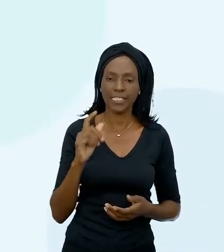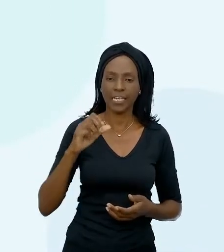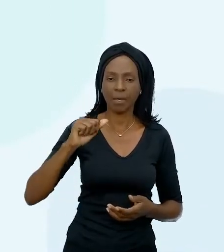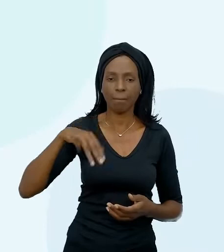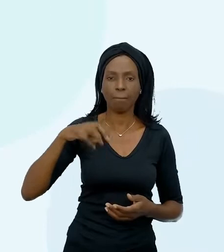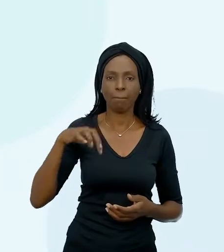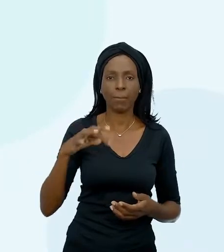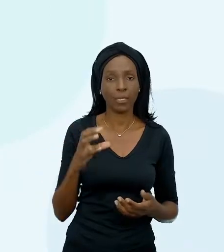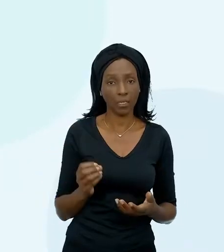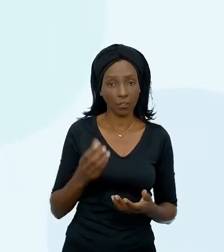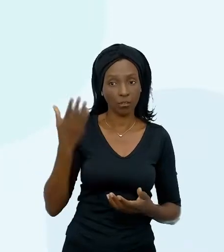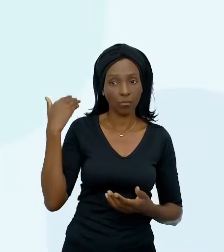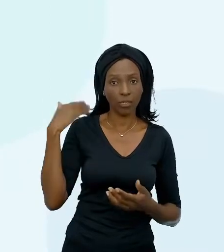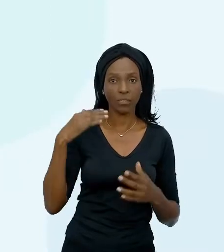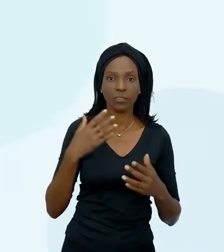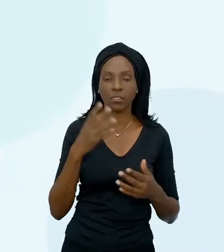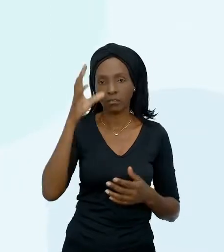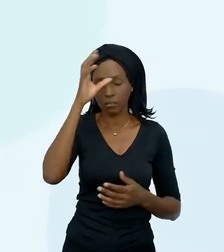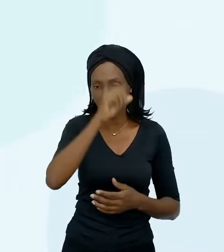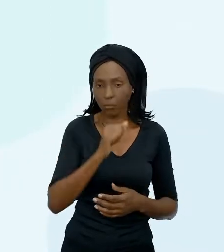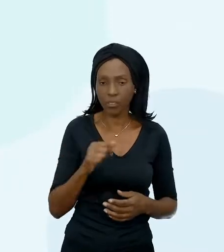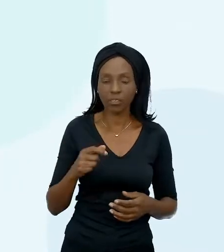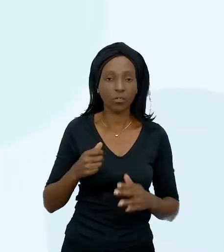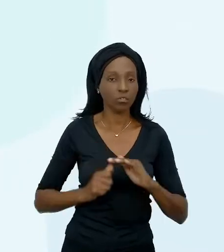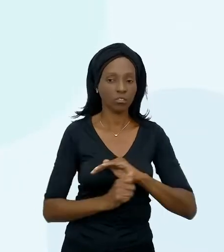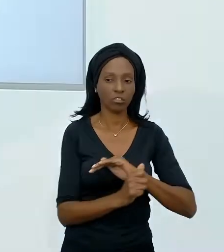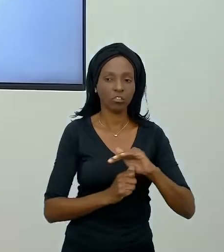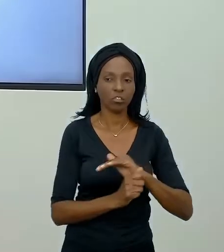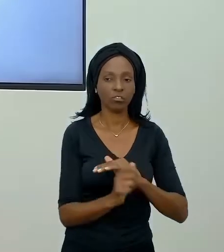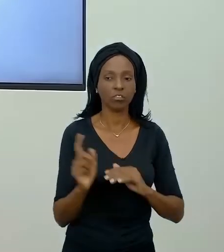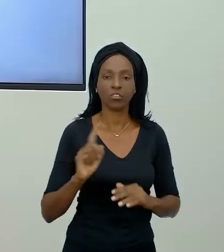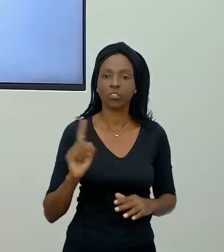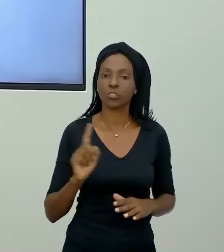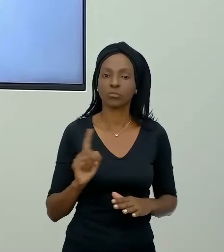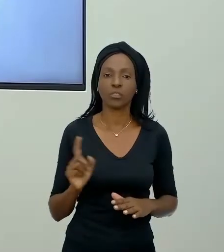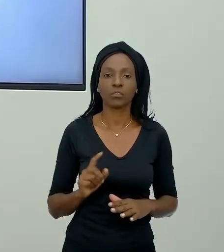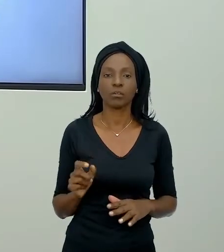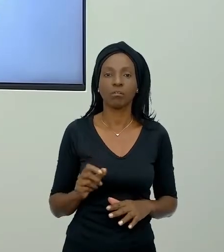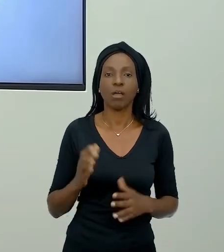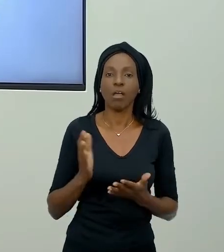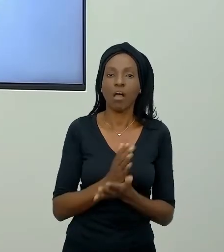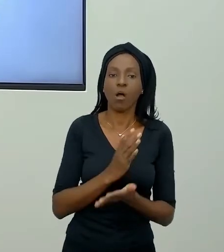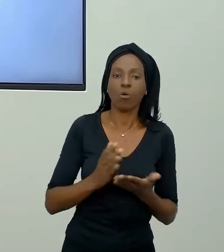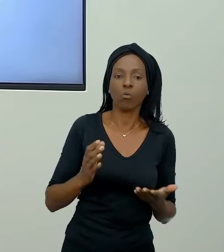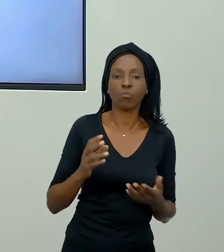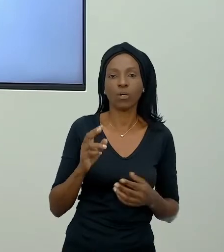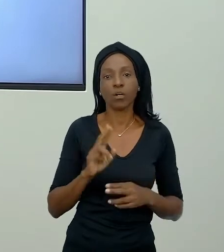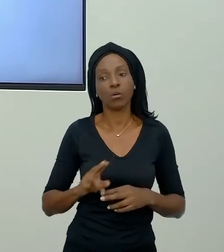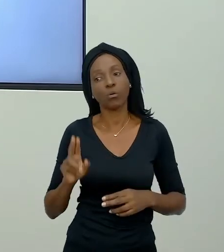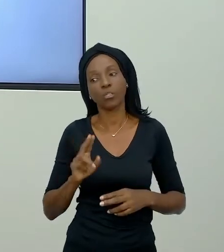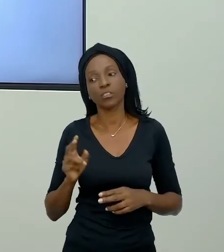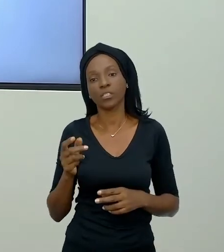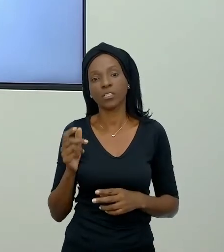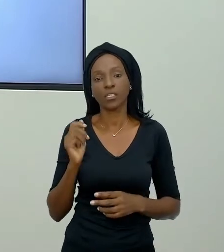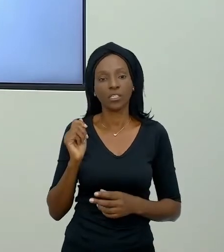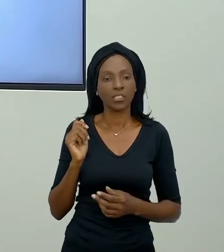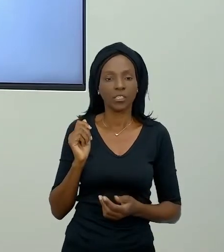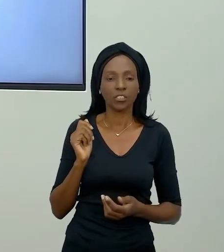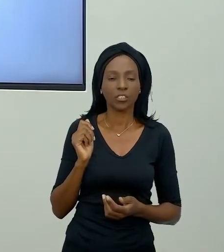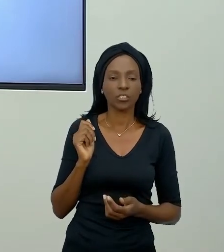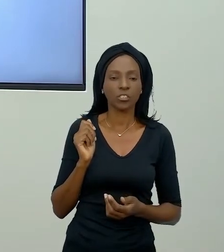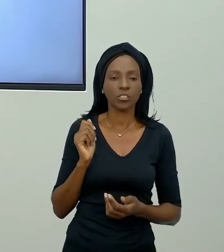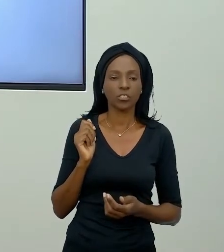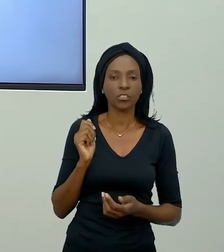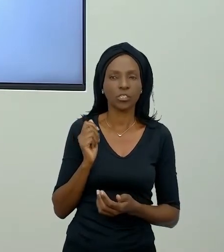que financiamento não é um investimento. Financiamento é algum bem aí que a gente consome. Que a gente consome, não, desculpa,